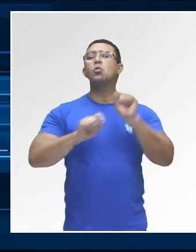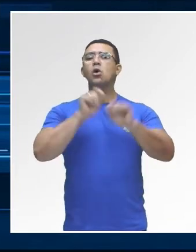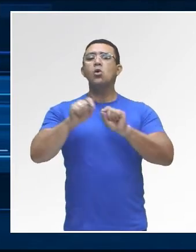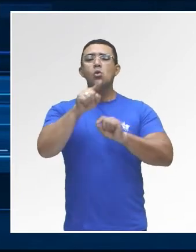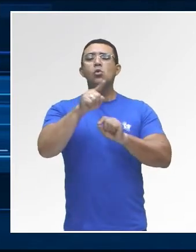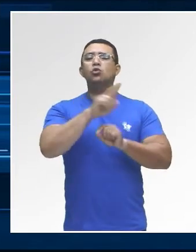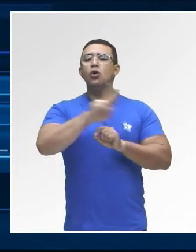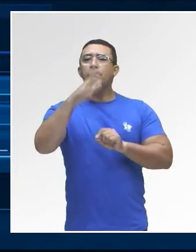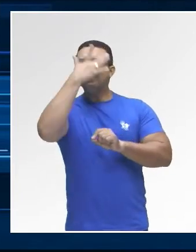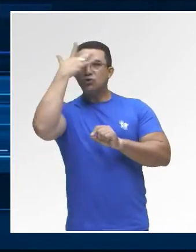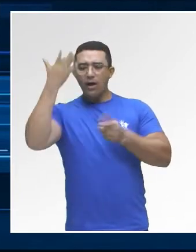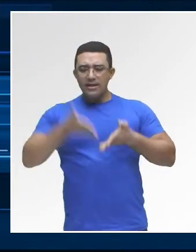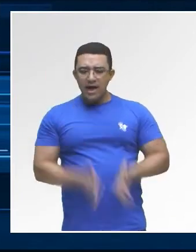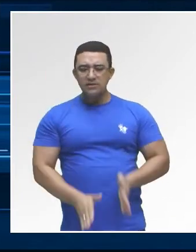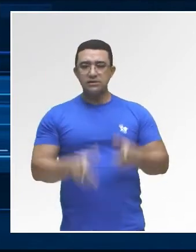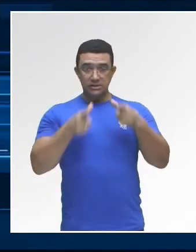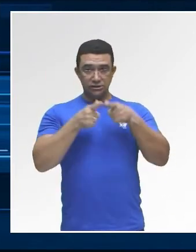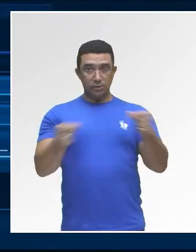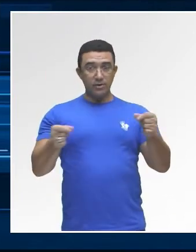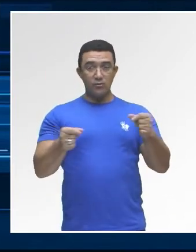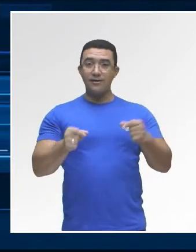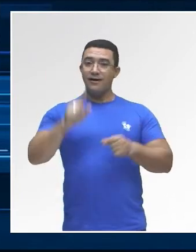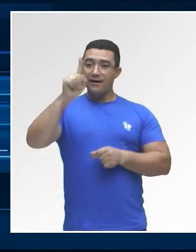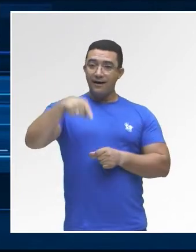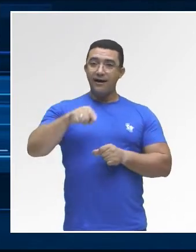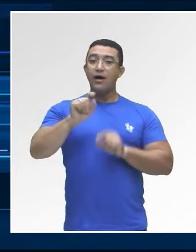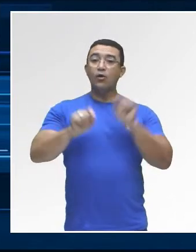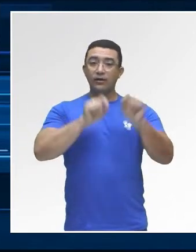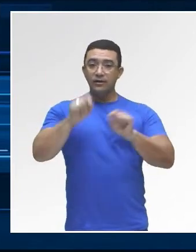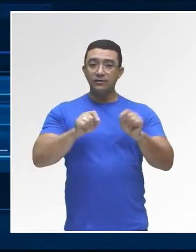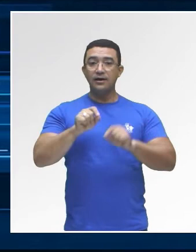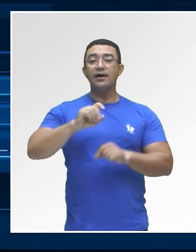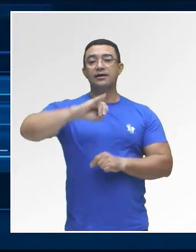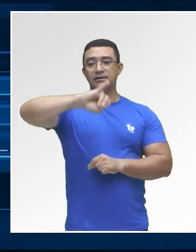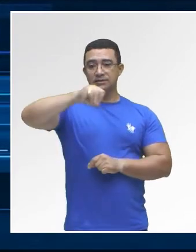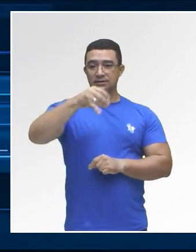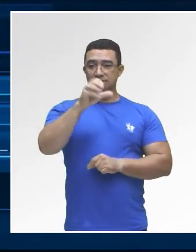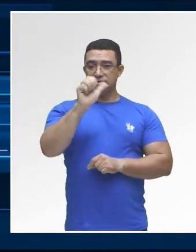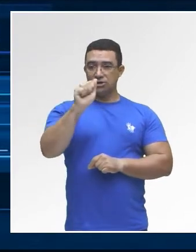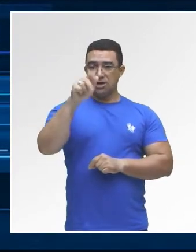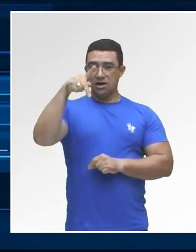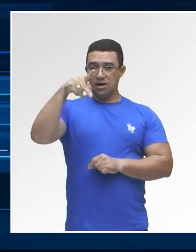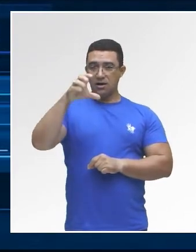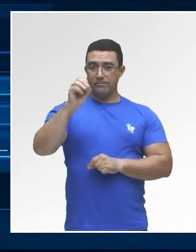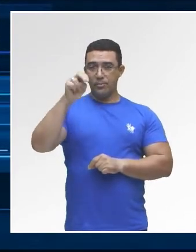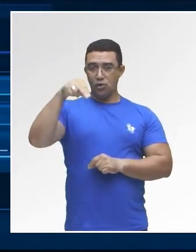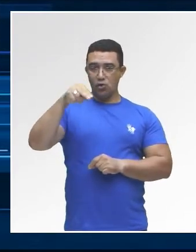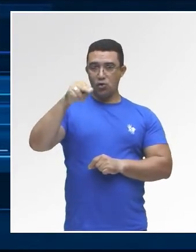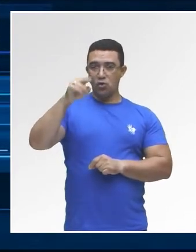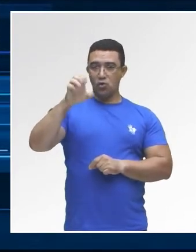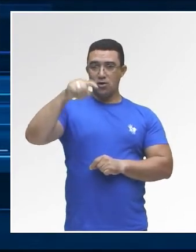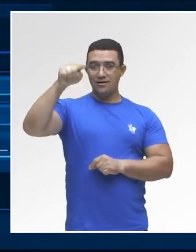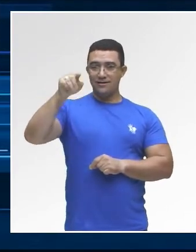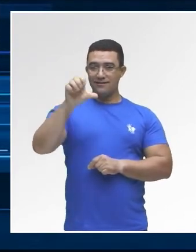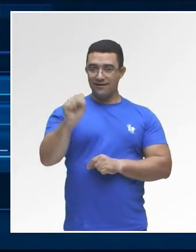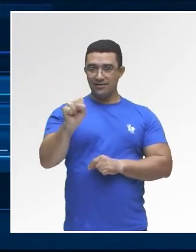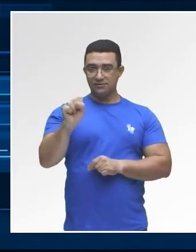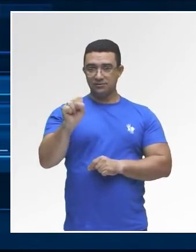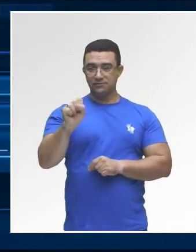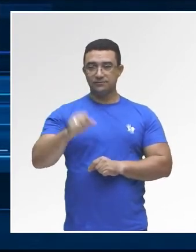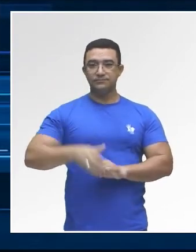também. A pergunta foi, and what's your nationality? E qual é a sua